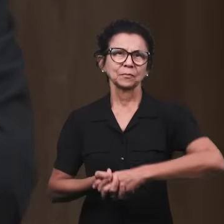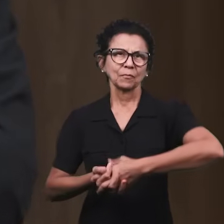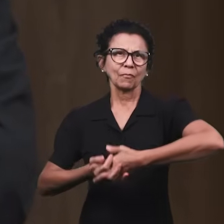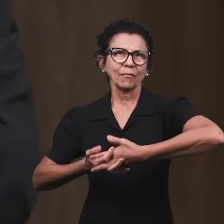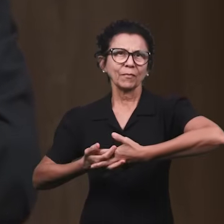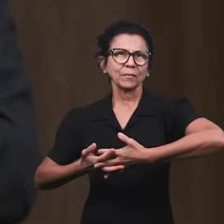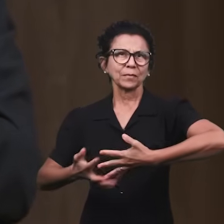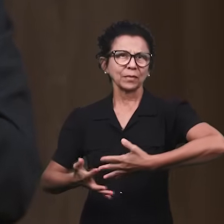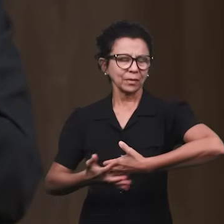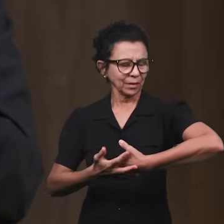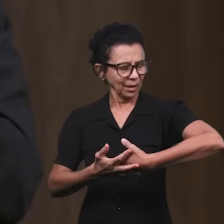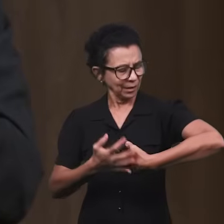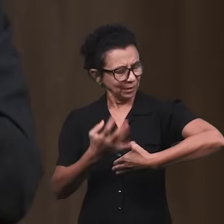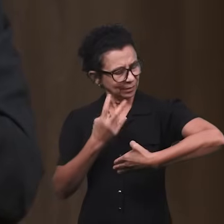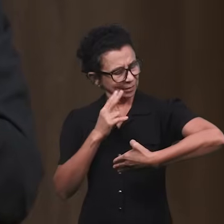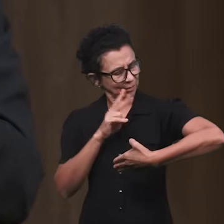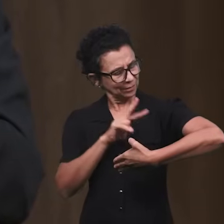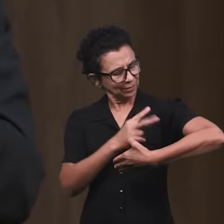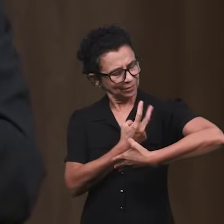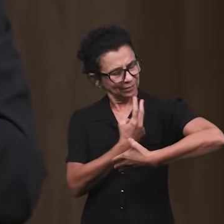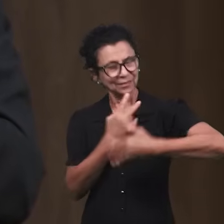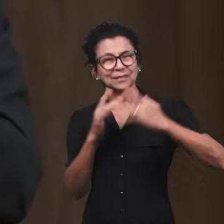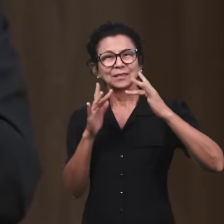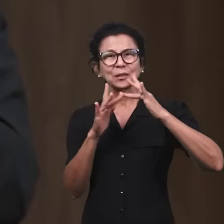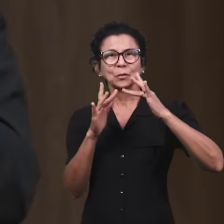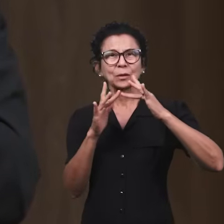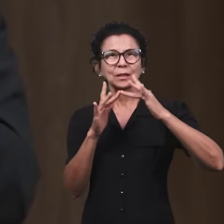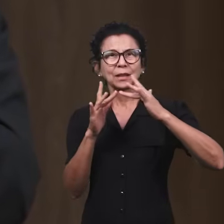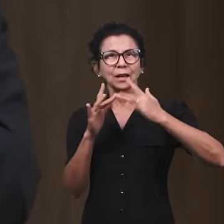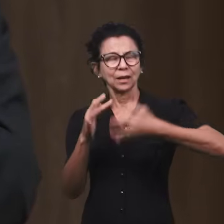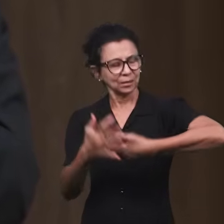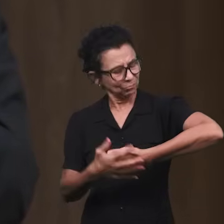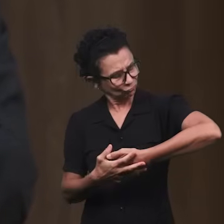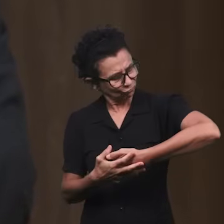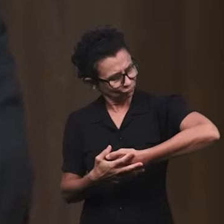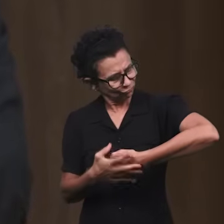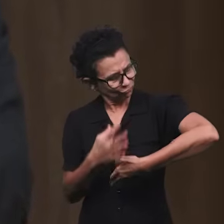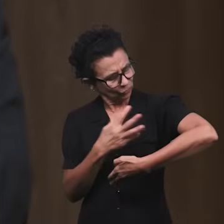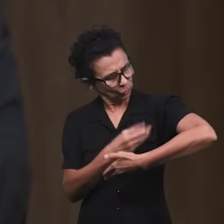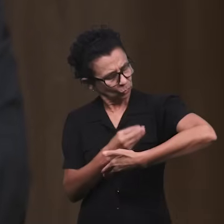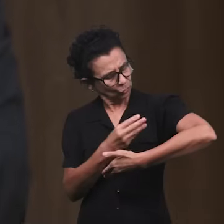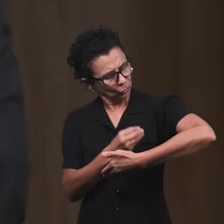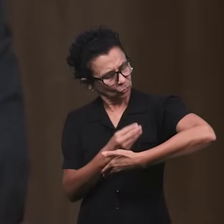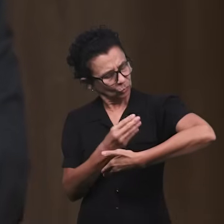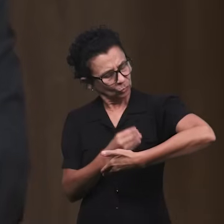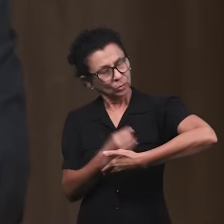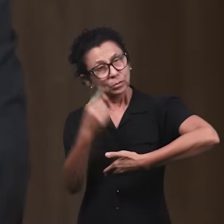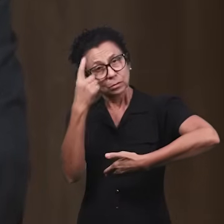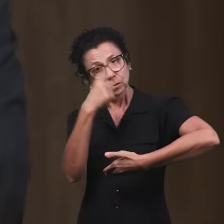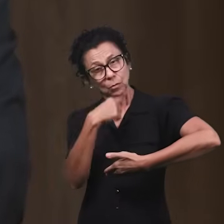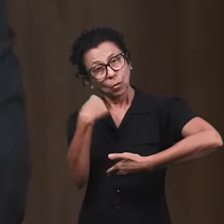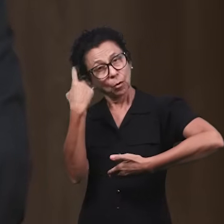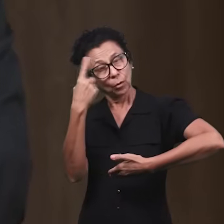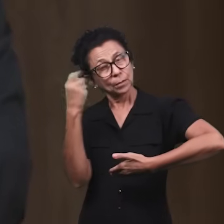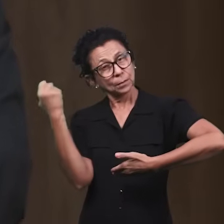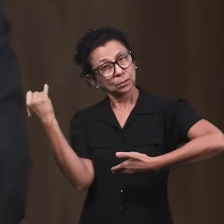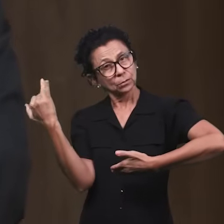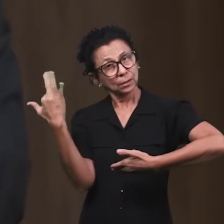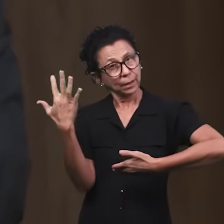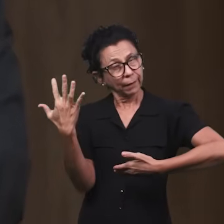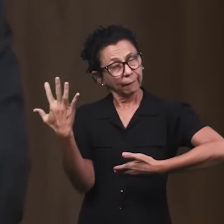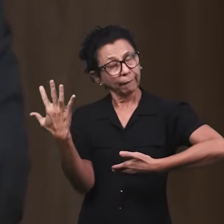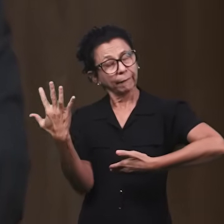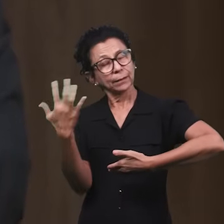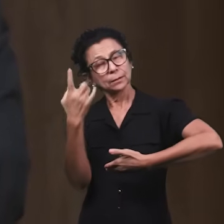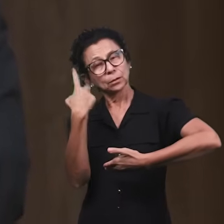a criança, e que é aquela conexão no olhar. Está o tempo todo olhando, e isso são horas, porque são madrugadas adentro,